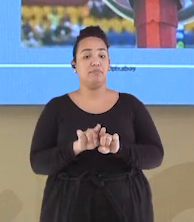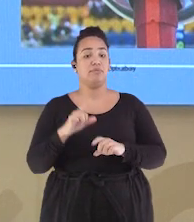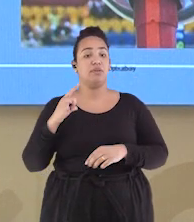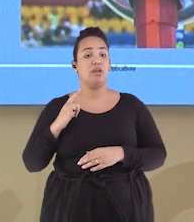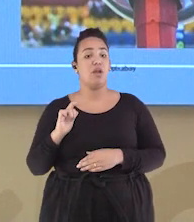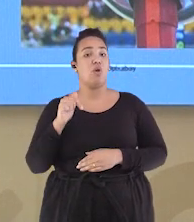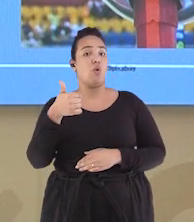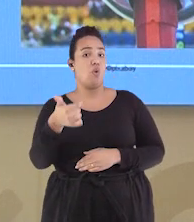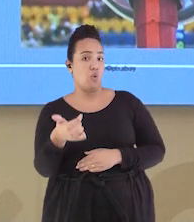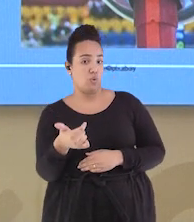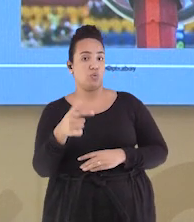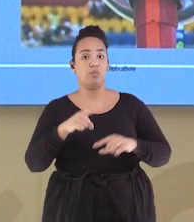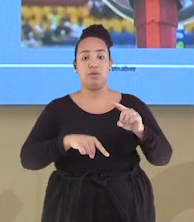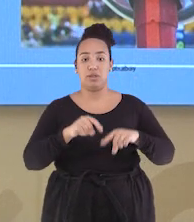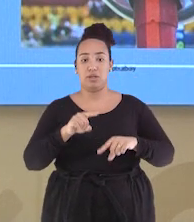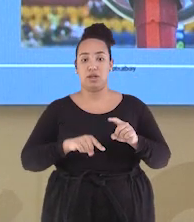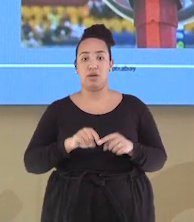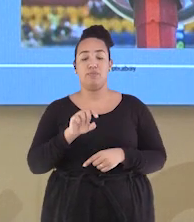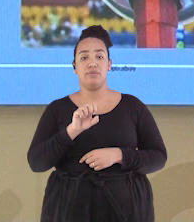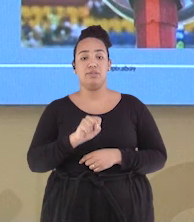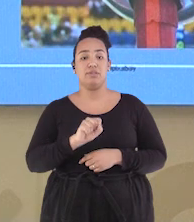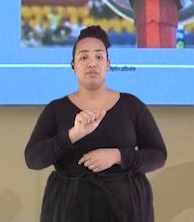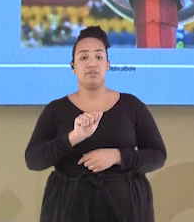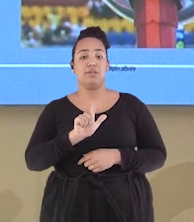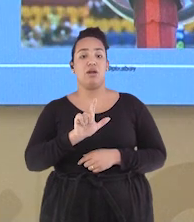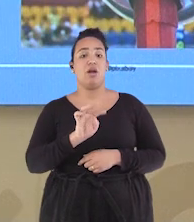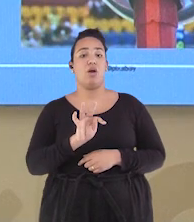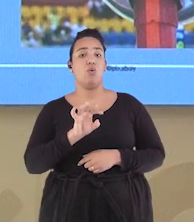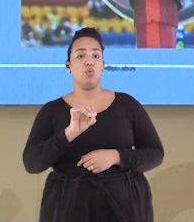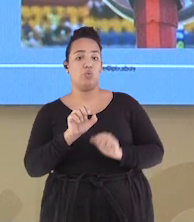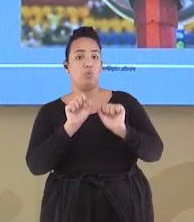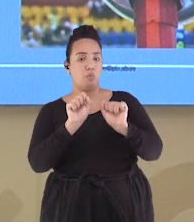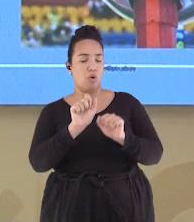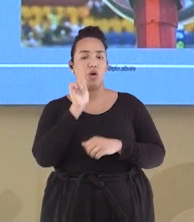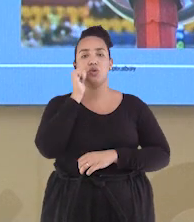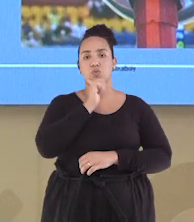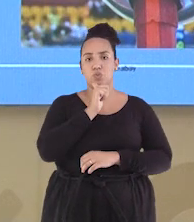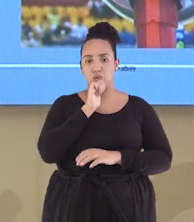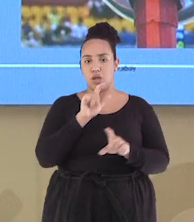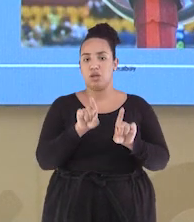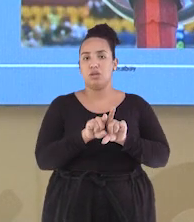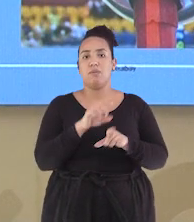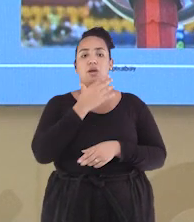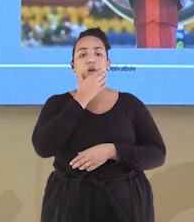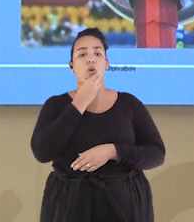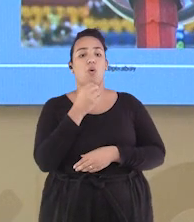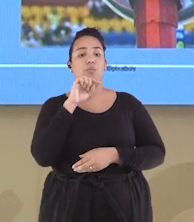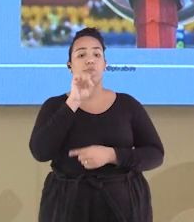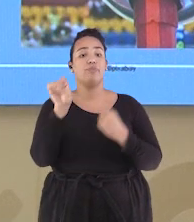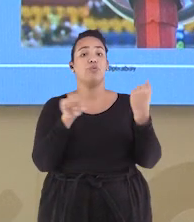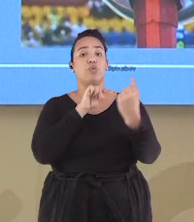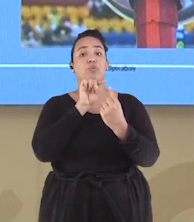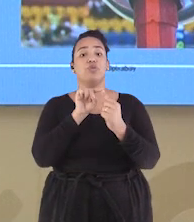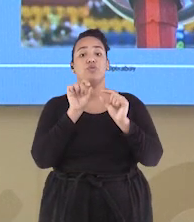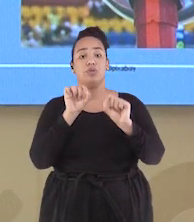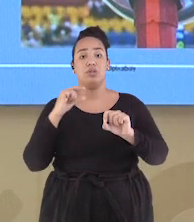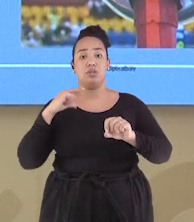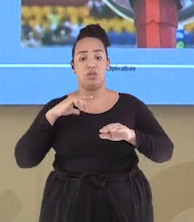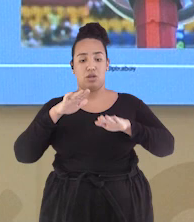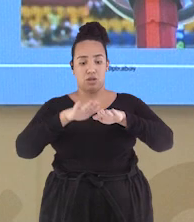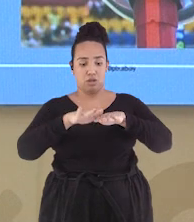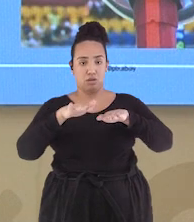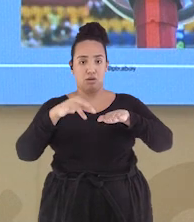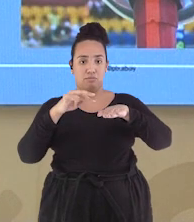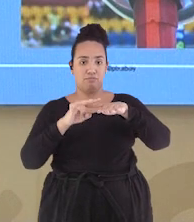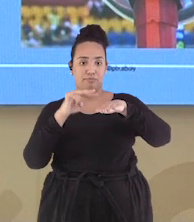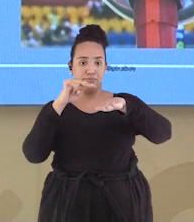é o salto. Ele também é praticado por homens e mulheres. Nesse, o objetivo é saltar, apoiando numa pequena trave. O